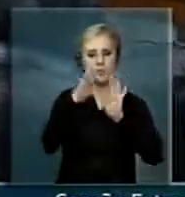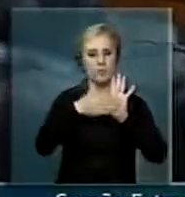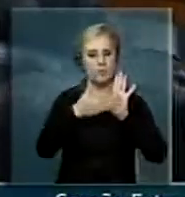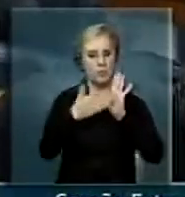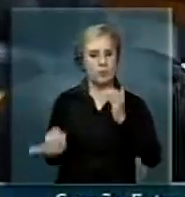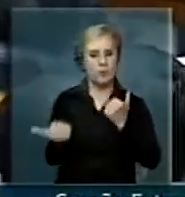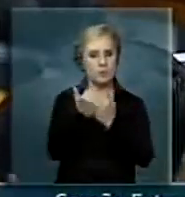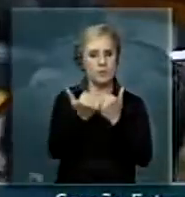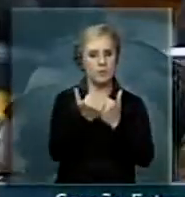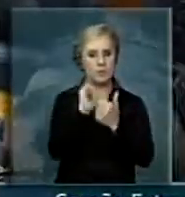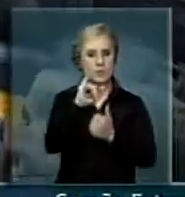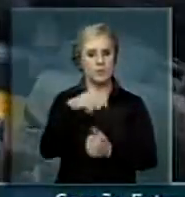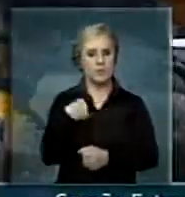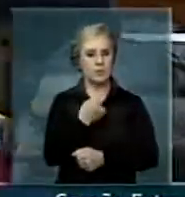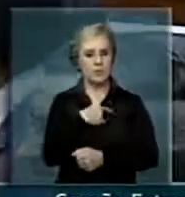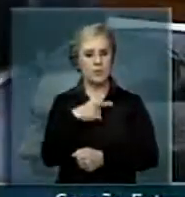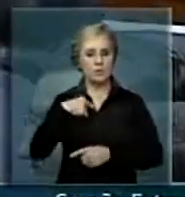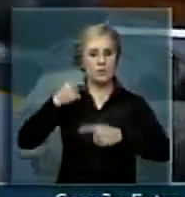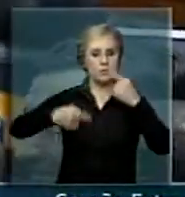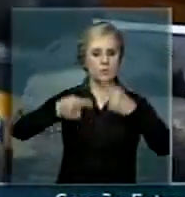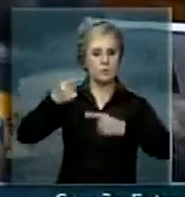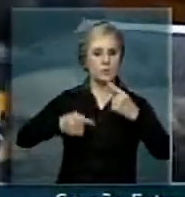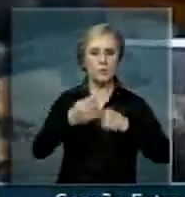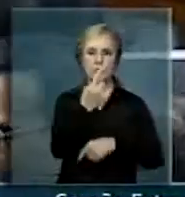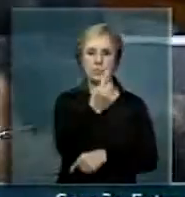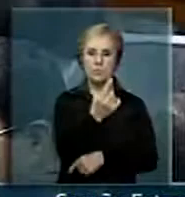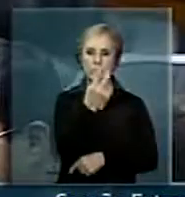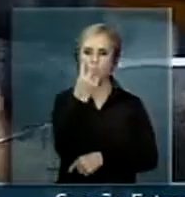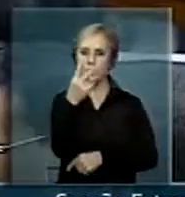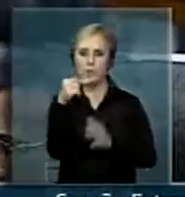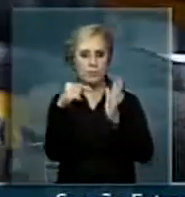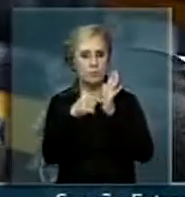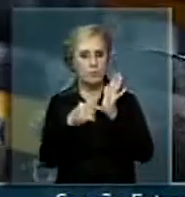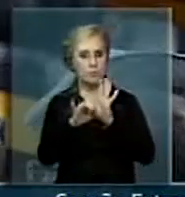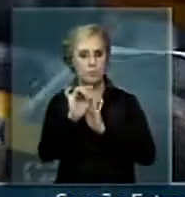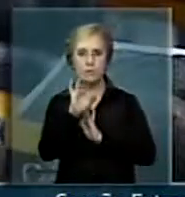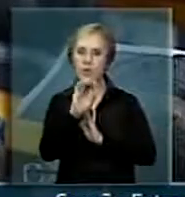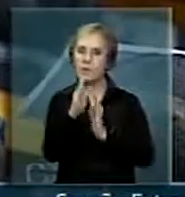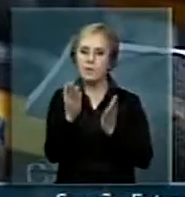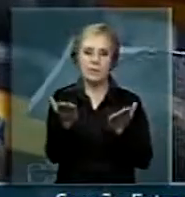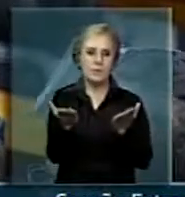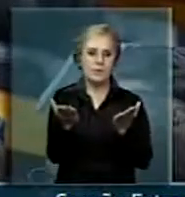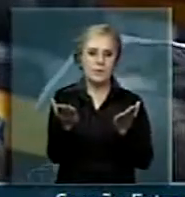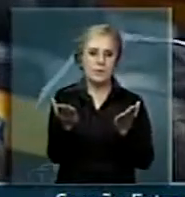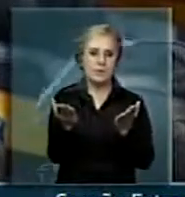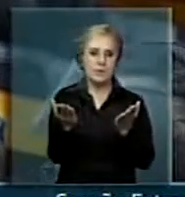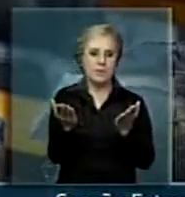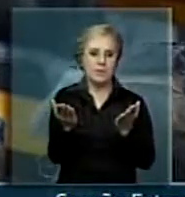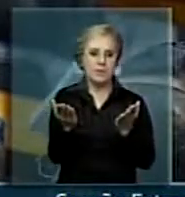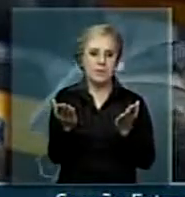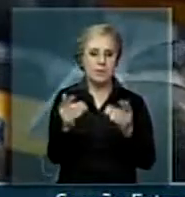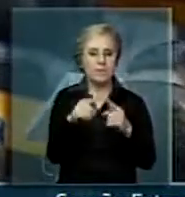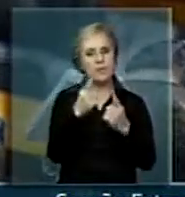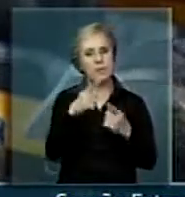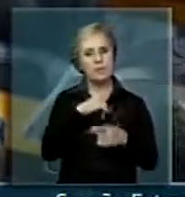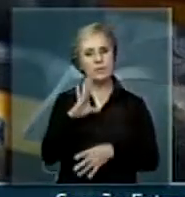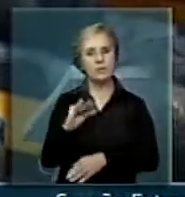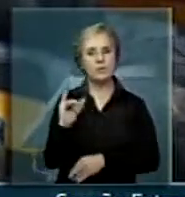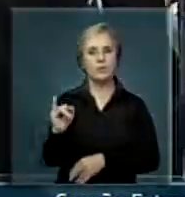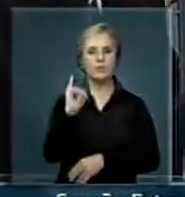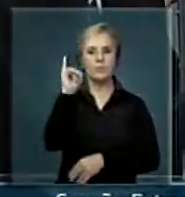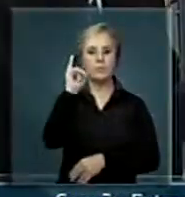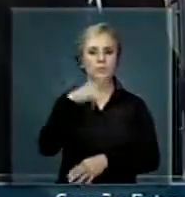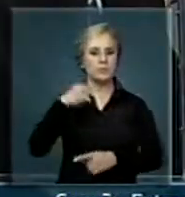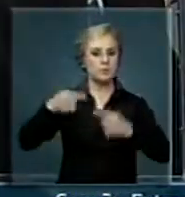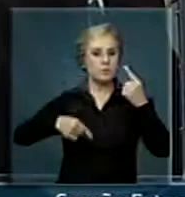de substitutivo. Se nós estamos para discutir sobre 1 ou 2 pontos apenas, quer dizer, algo que, mas que são fundamentais. De discussão